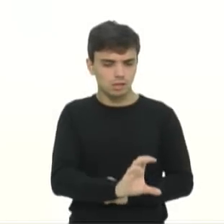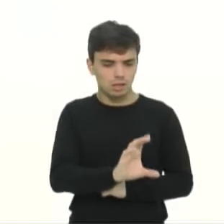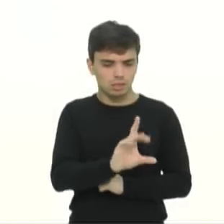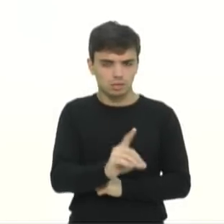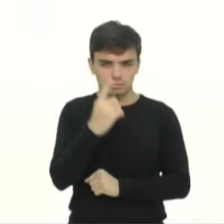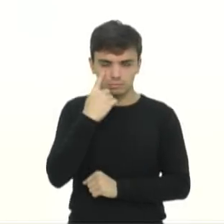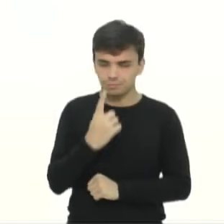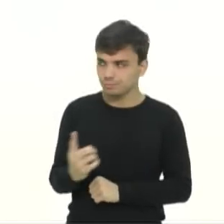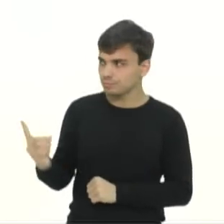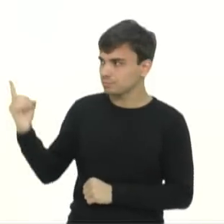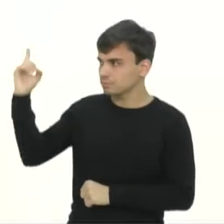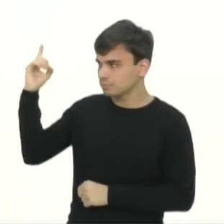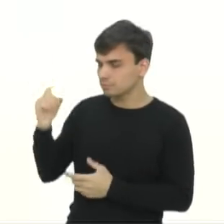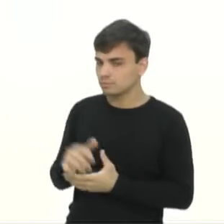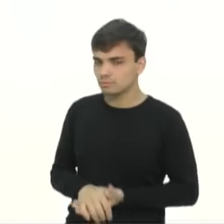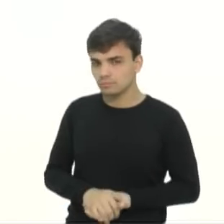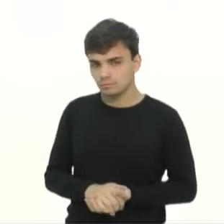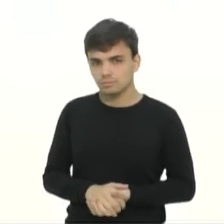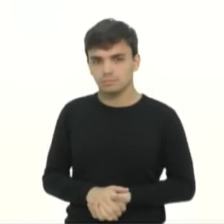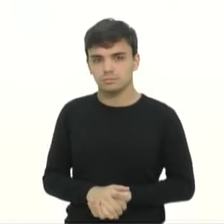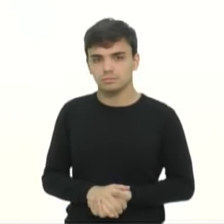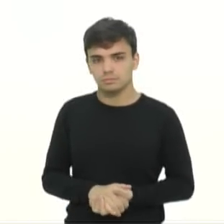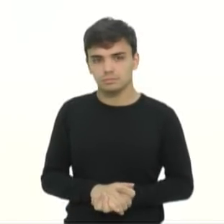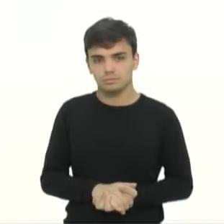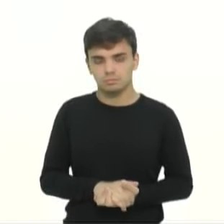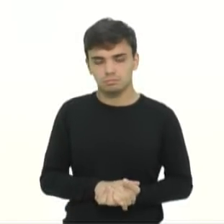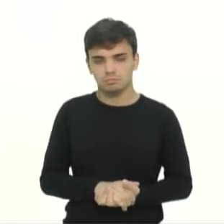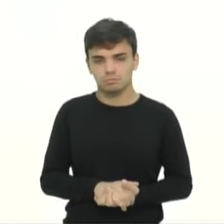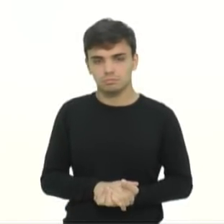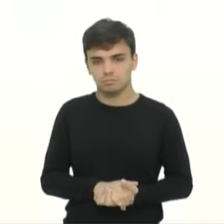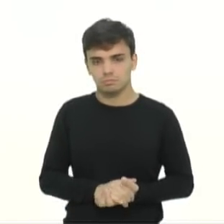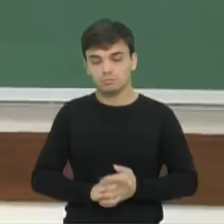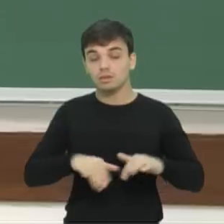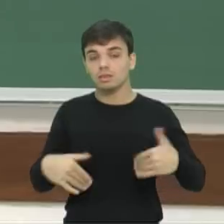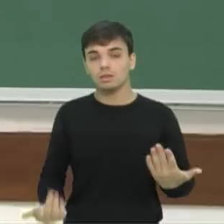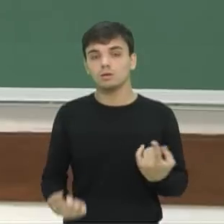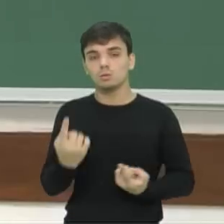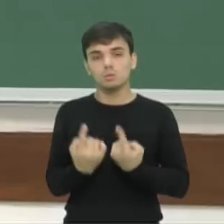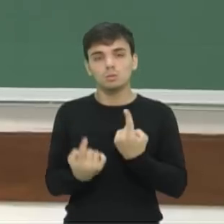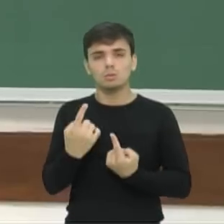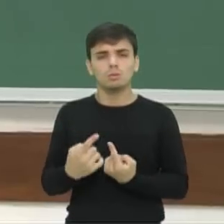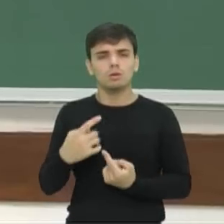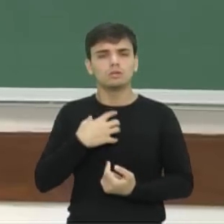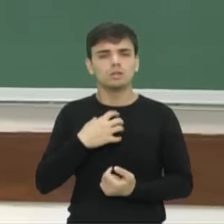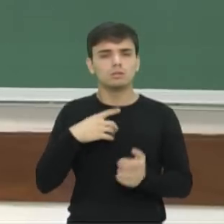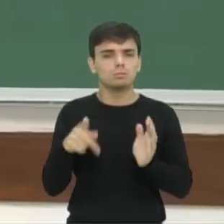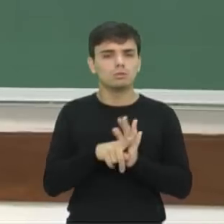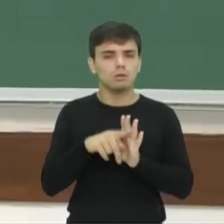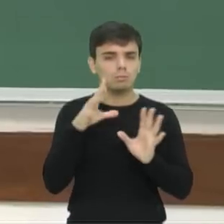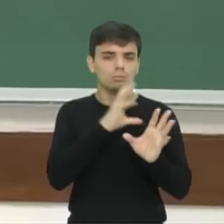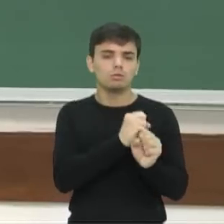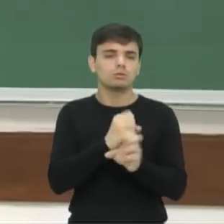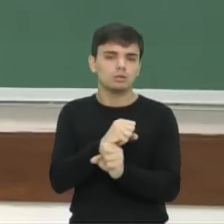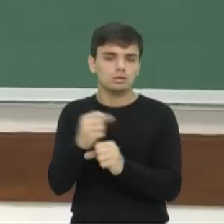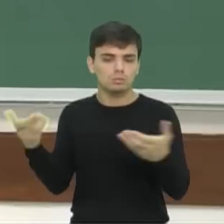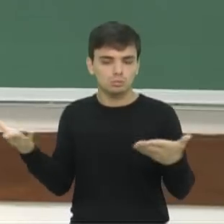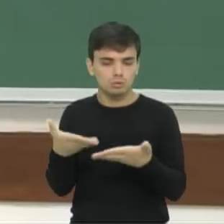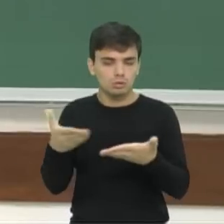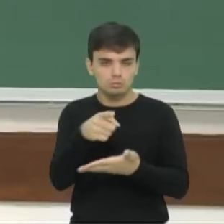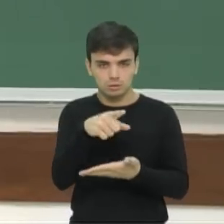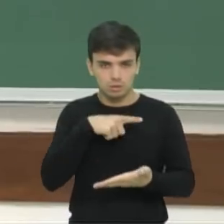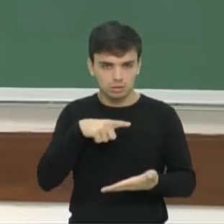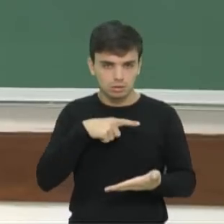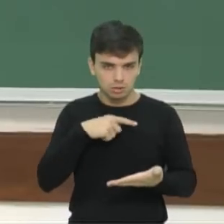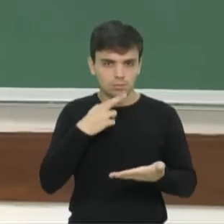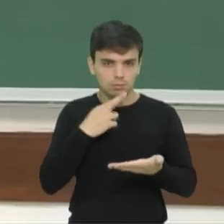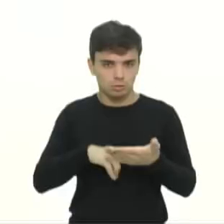e yuko. Ou letra D, vazare e uko. Então, quais são as principais formas de pontuação no judô hoje? Vamos ter um tempinho e